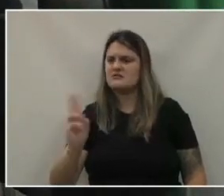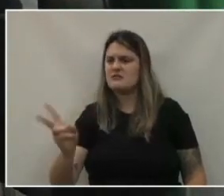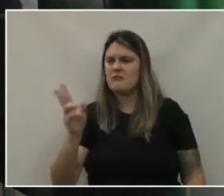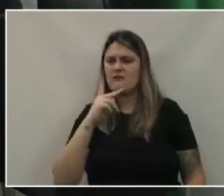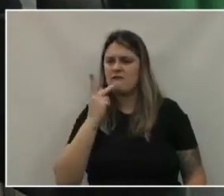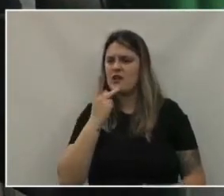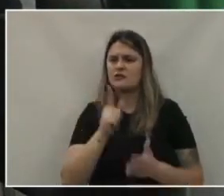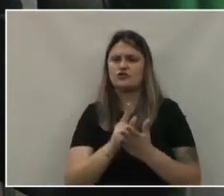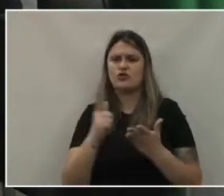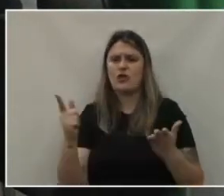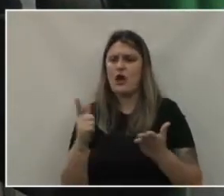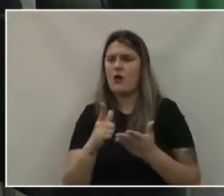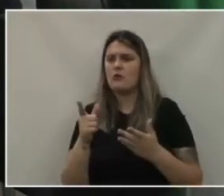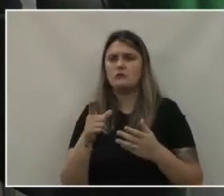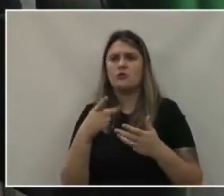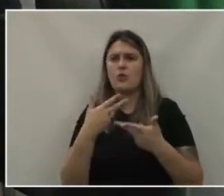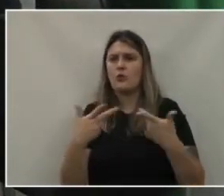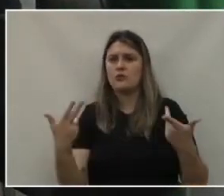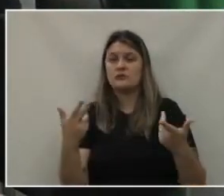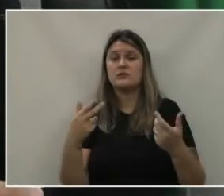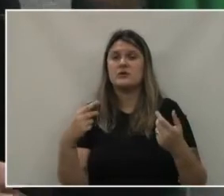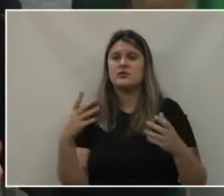todas essas informações e poder